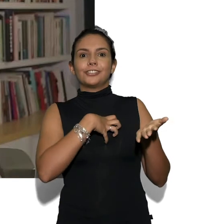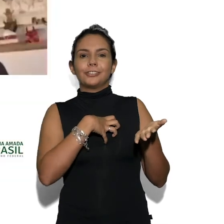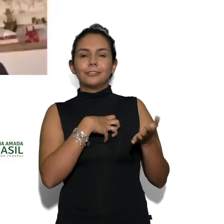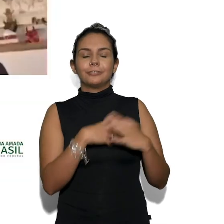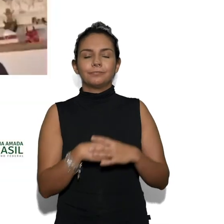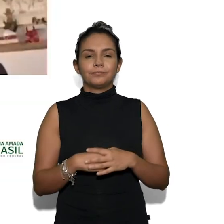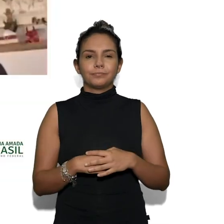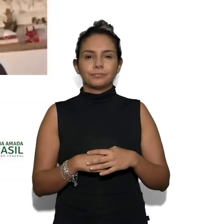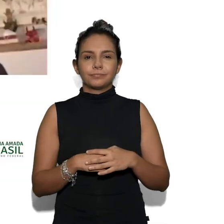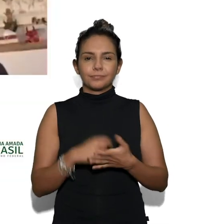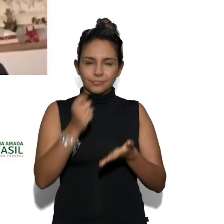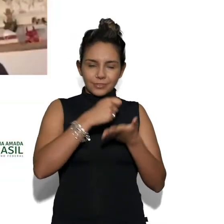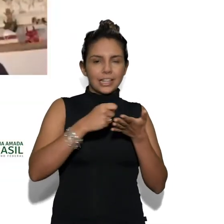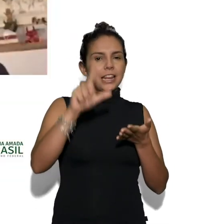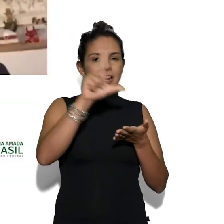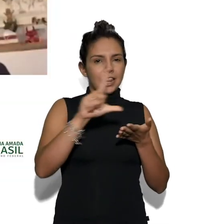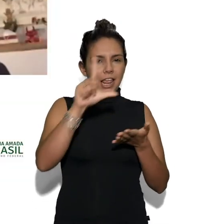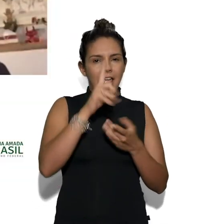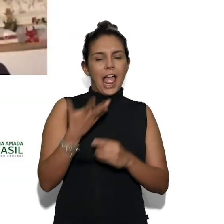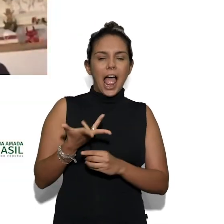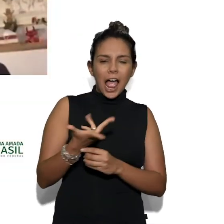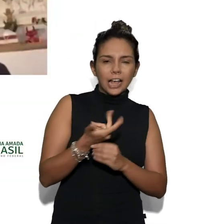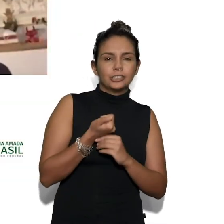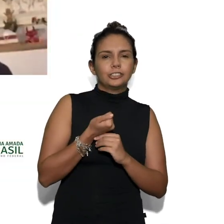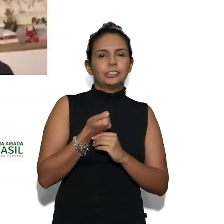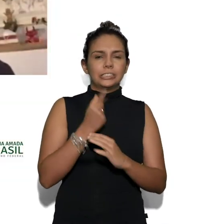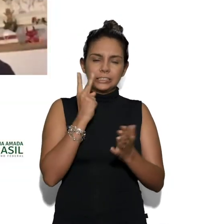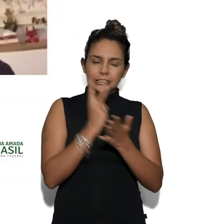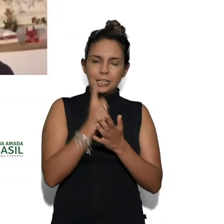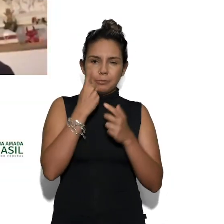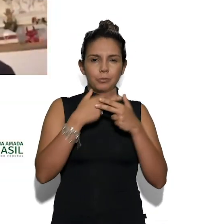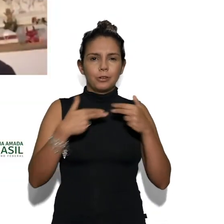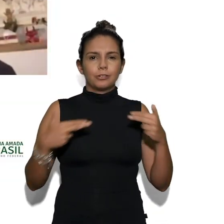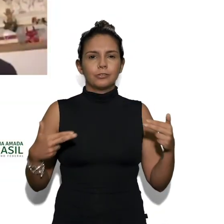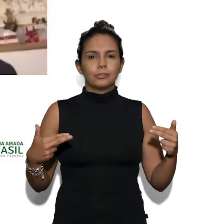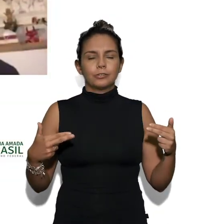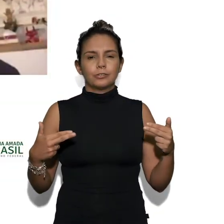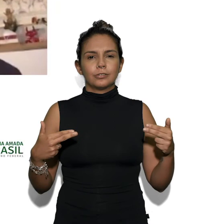que a escrita, a literatura, a arte é sempre uma coisa